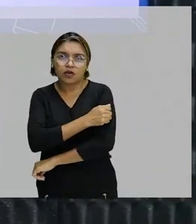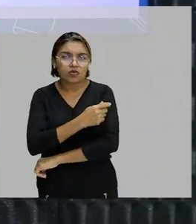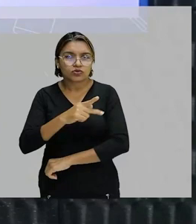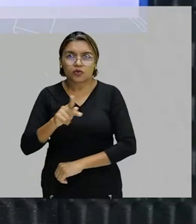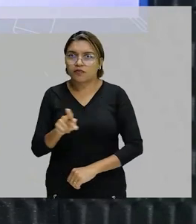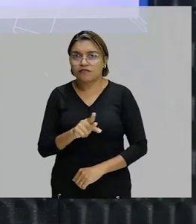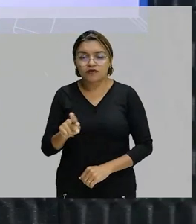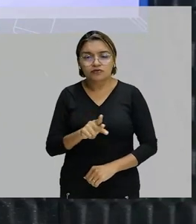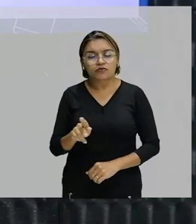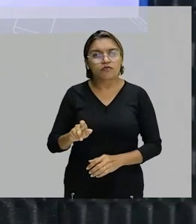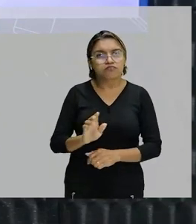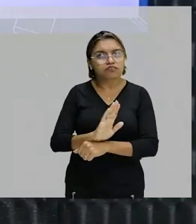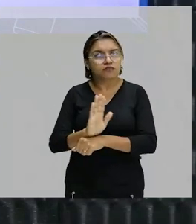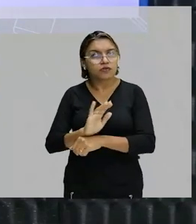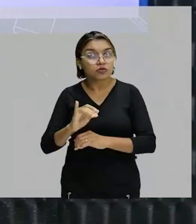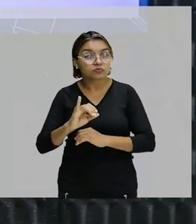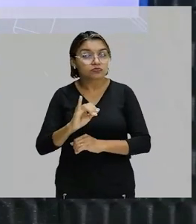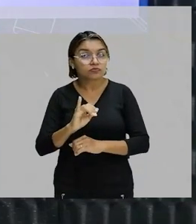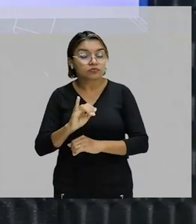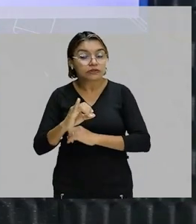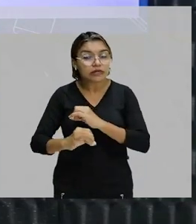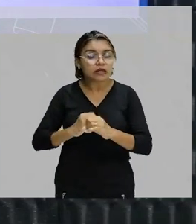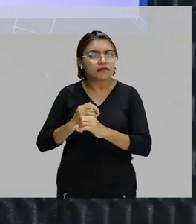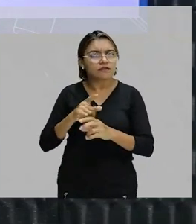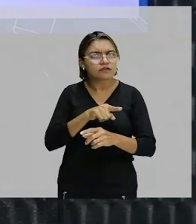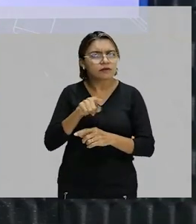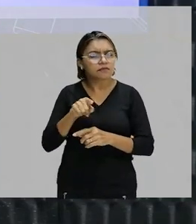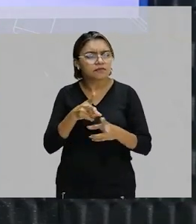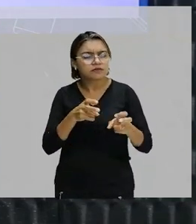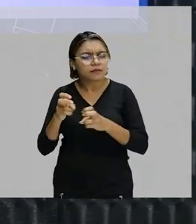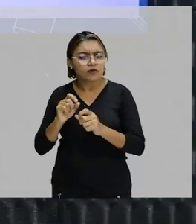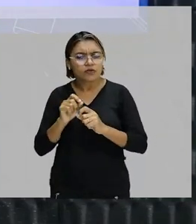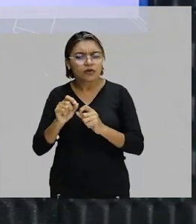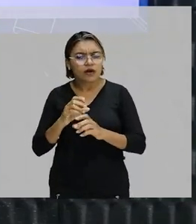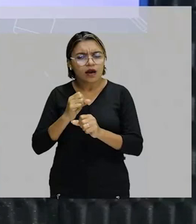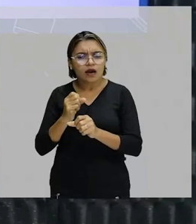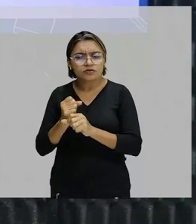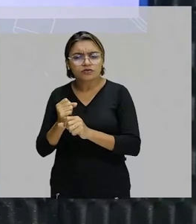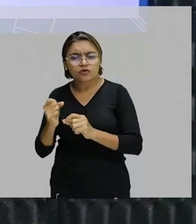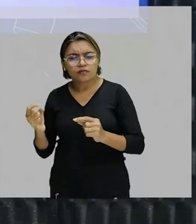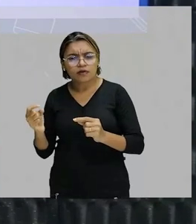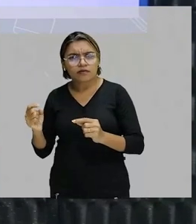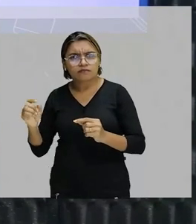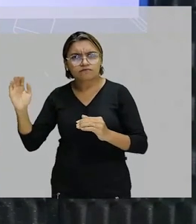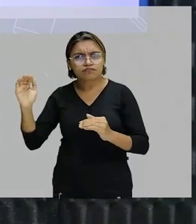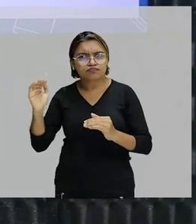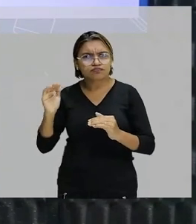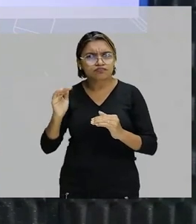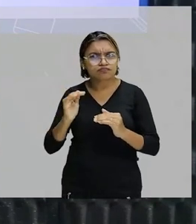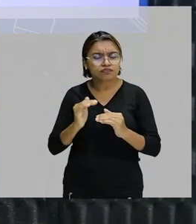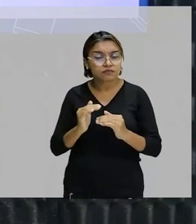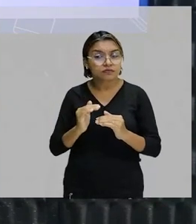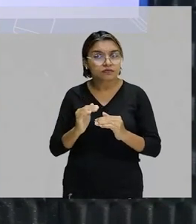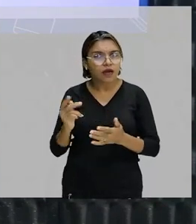vídeo na internet aonde essa soma ela é feita de trás para frente a partir do último termo tá errado não não tá